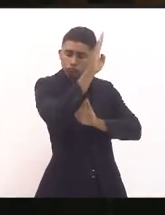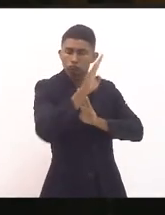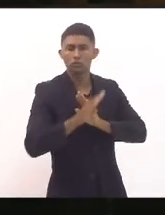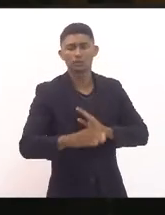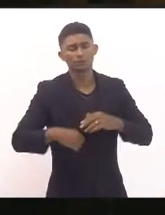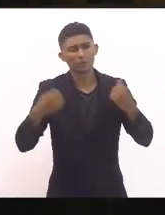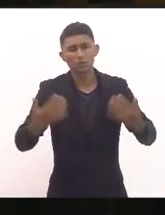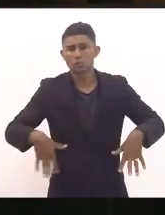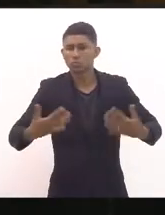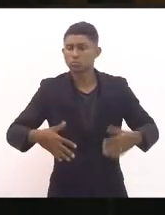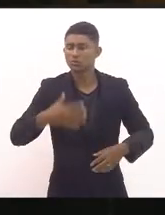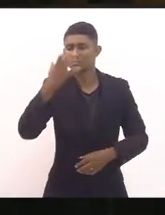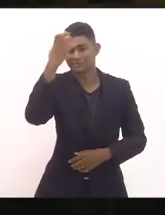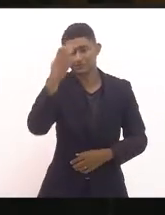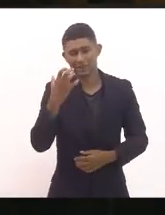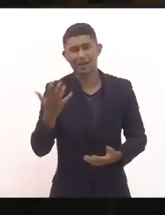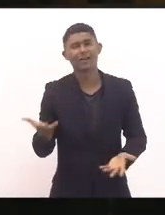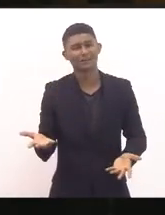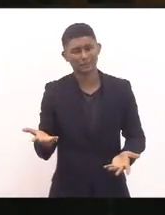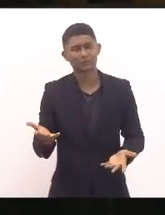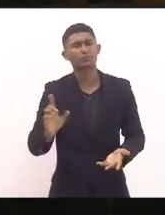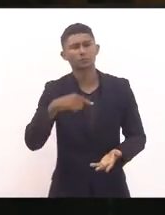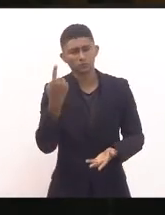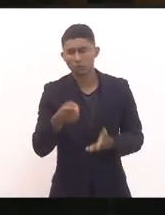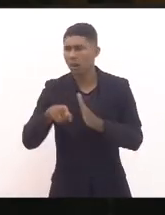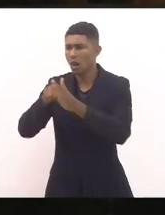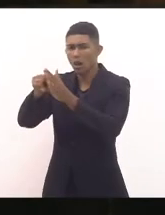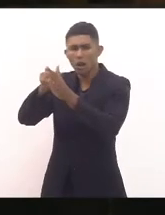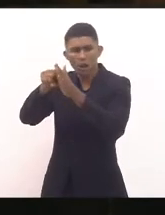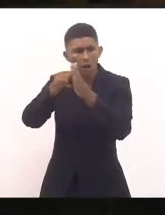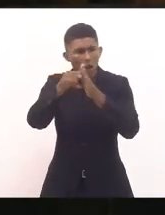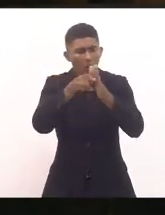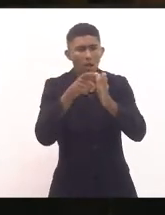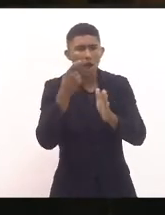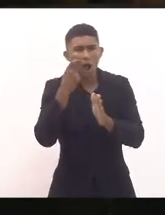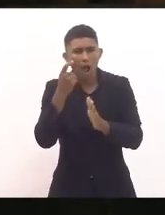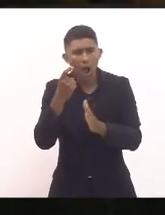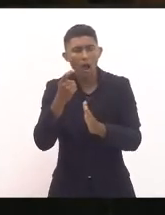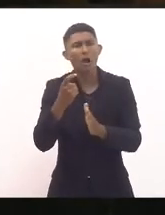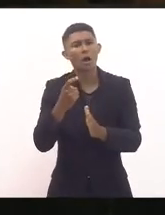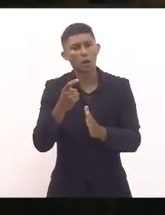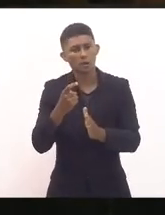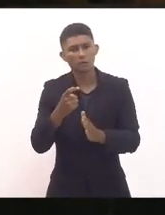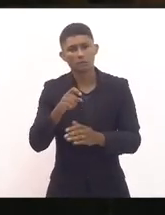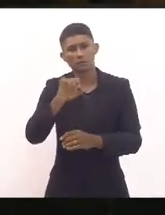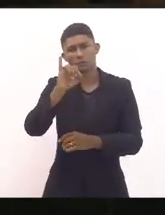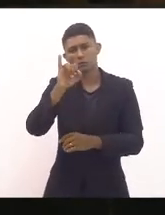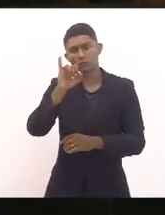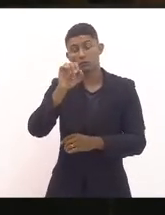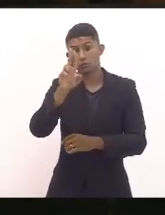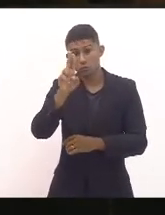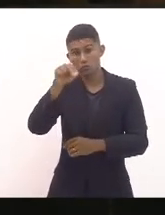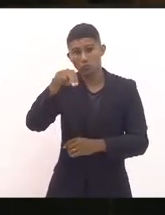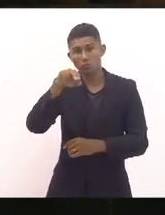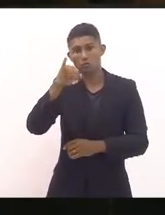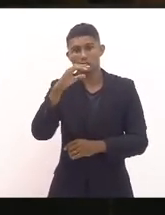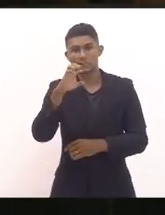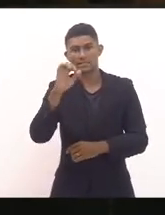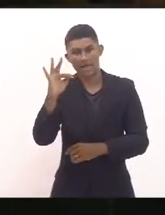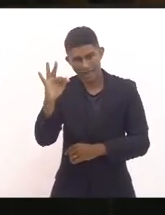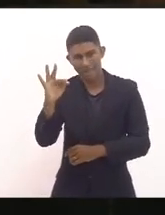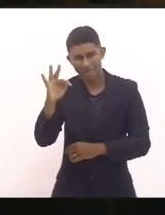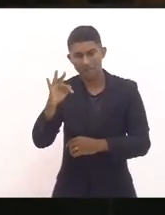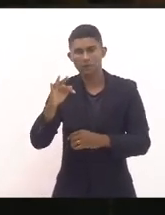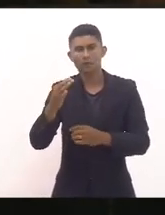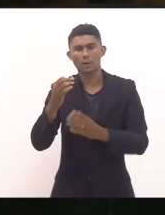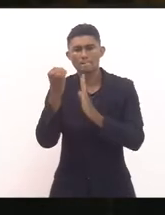Nós pegamos vários diagnósticos apresentados pela própria Unicef, juntamente com